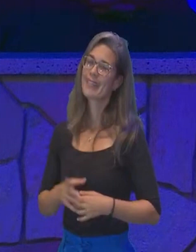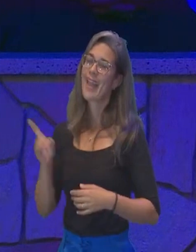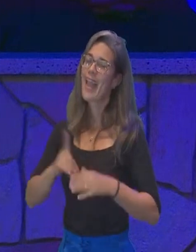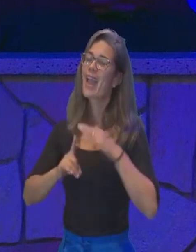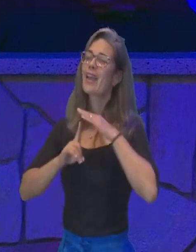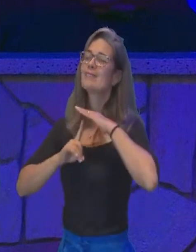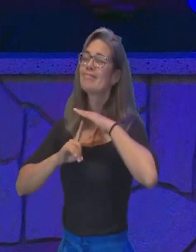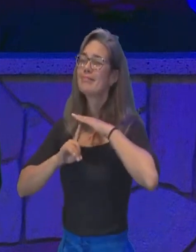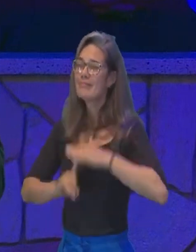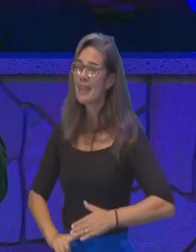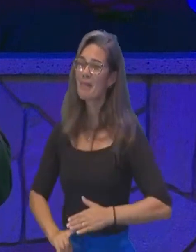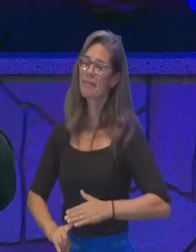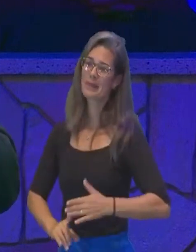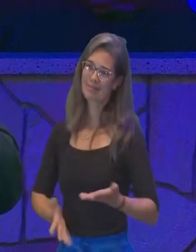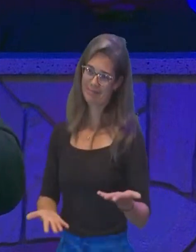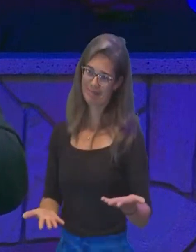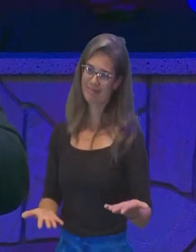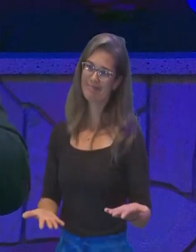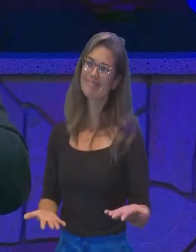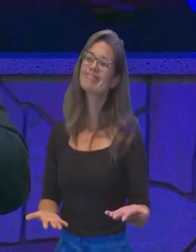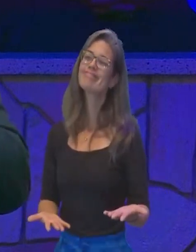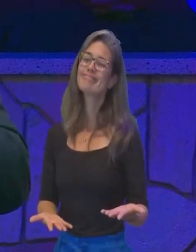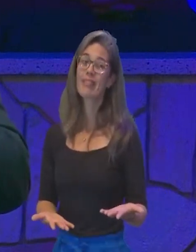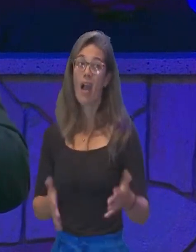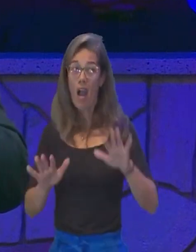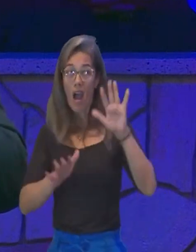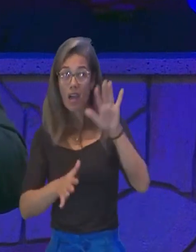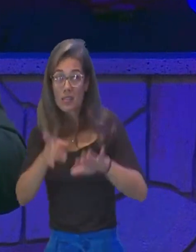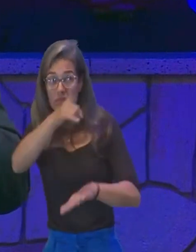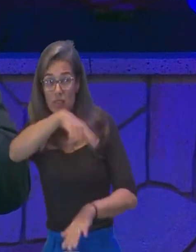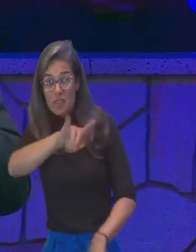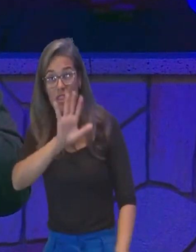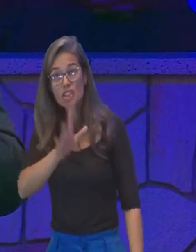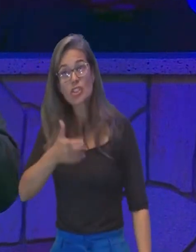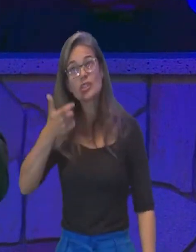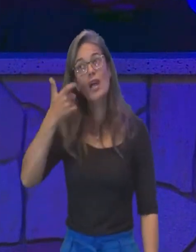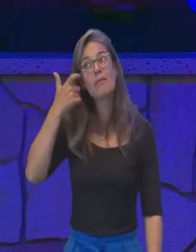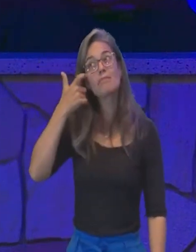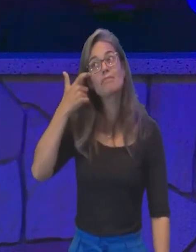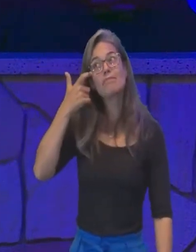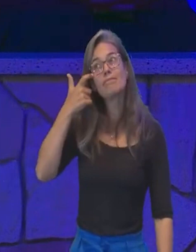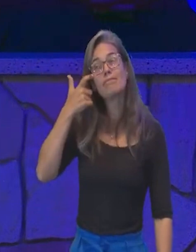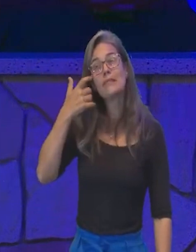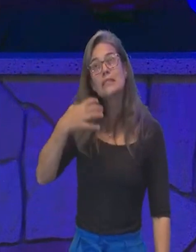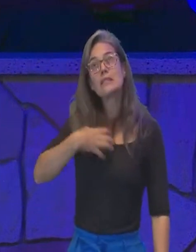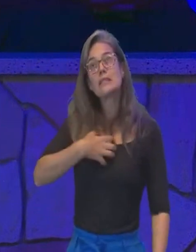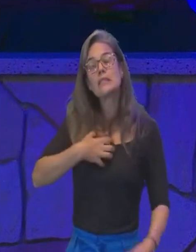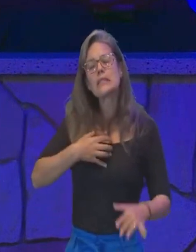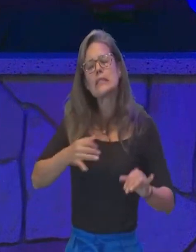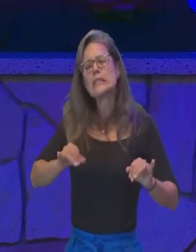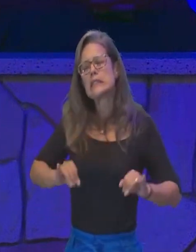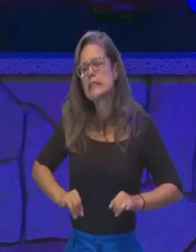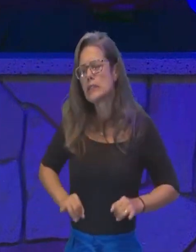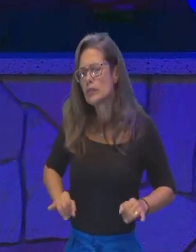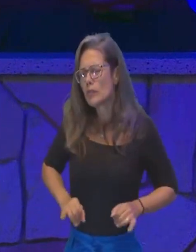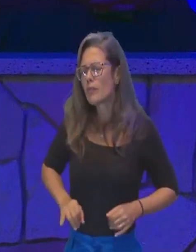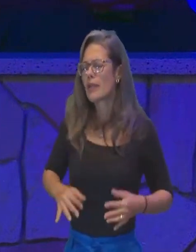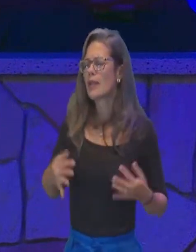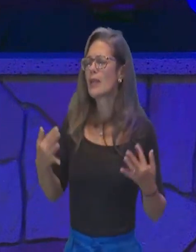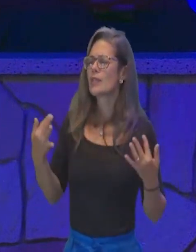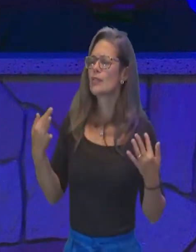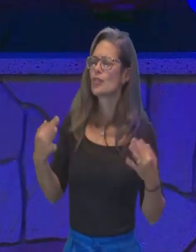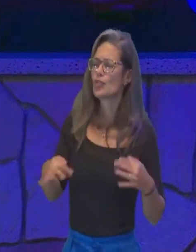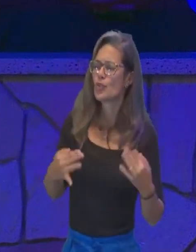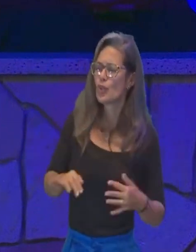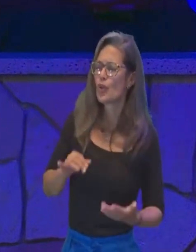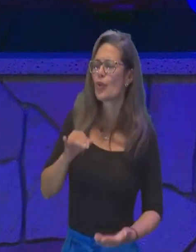qual a sua realidade aqui nesta noite, você, querido irmão, que está em casa cultuando conosco, quais são as emoções, os sentimentos que